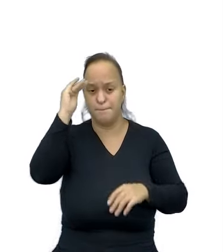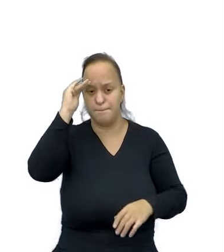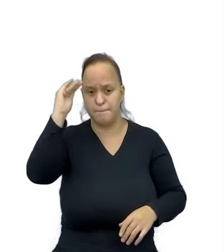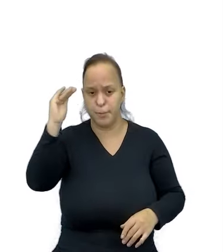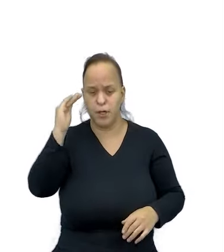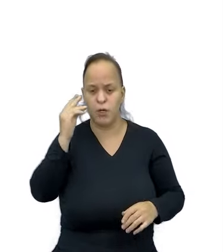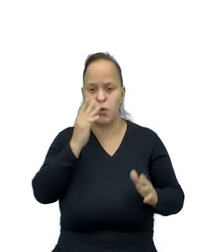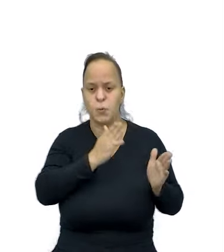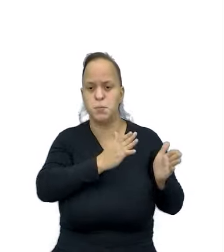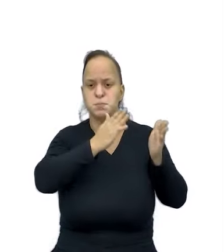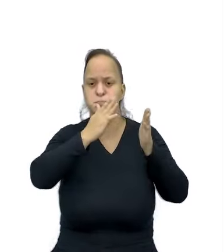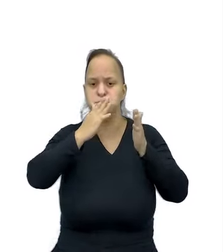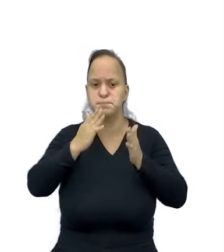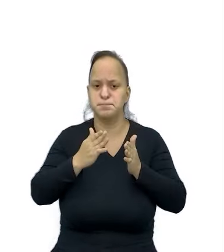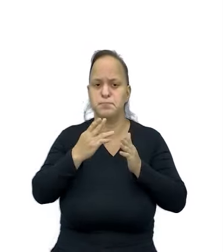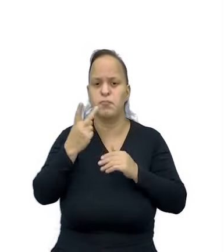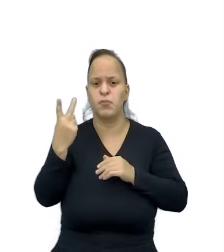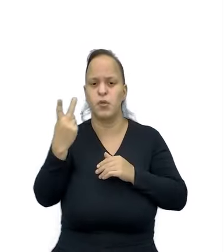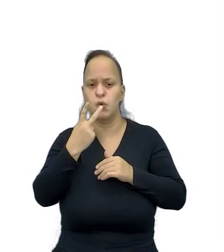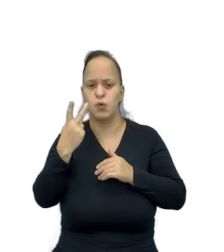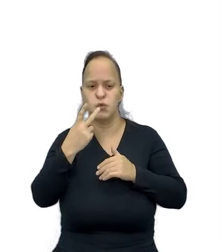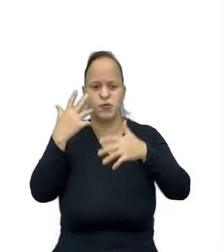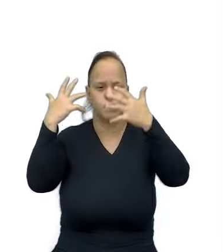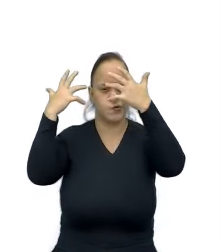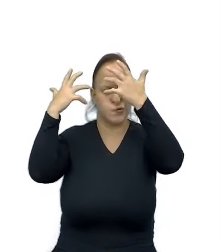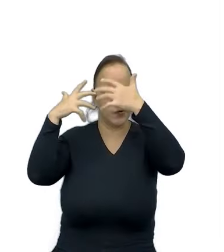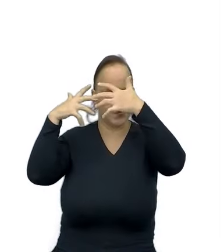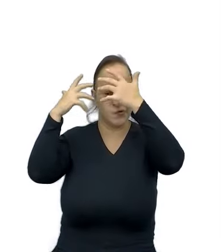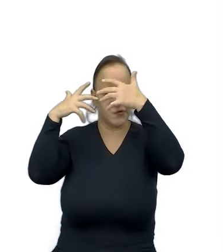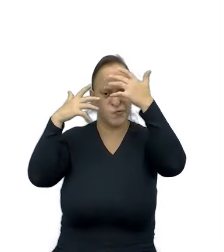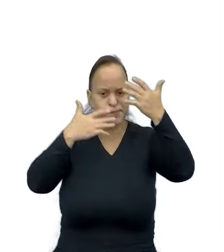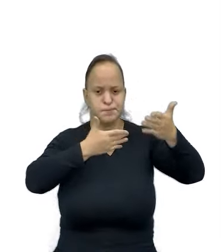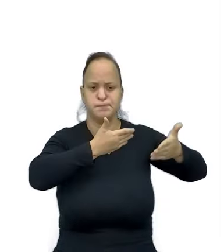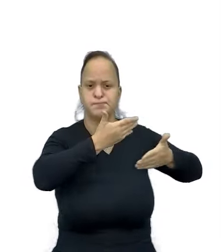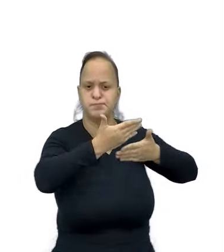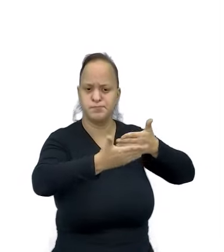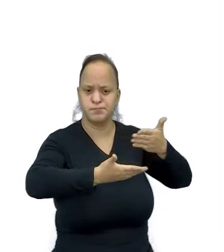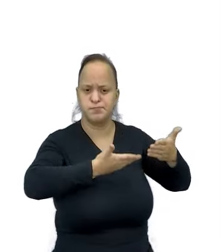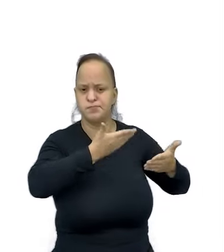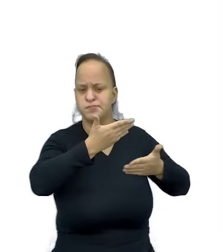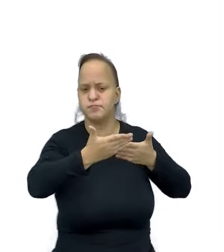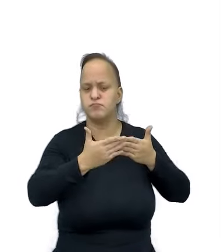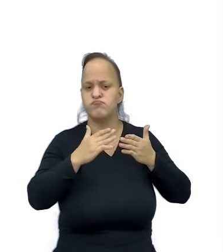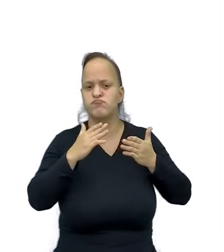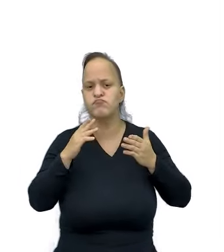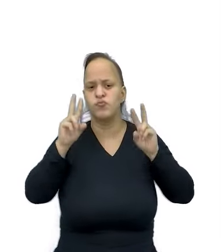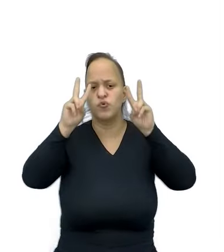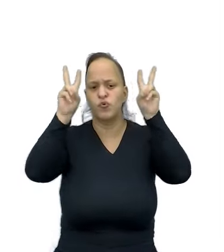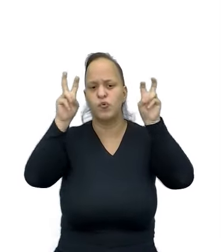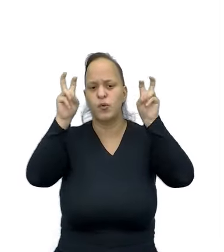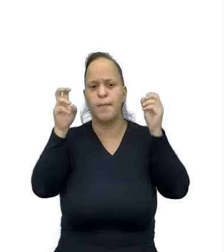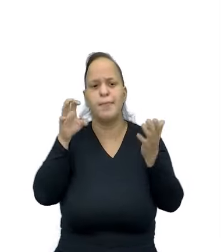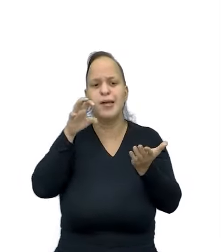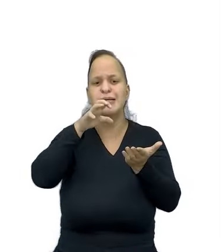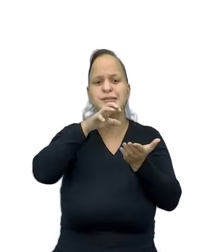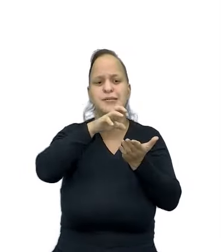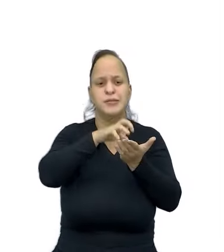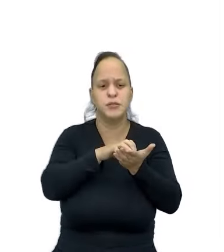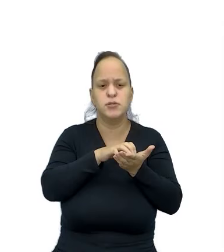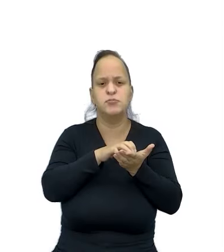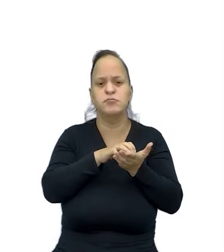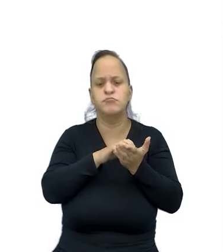segundo momento, refletir e trocar as suas impressões, né, acerca do tema central, que aqui no caso seria compreensão